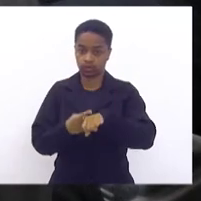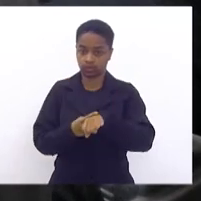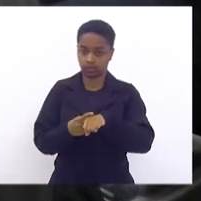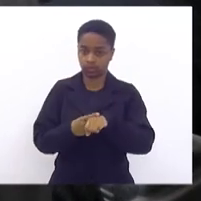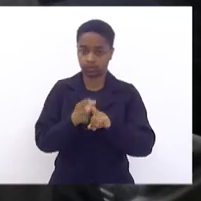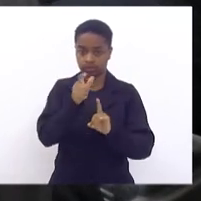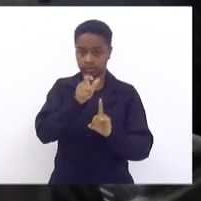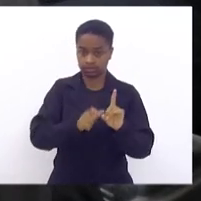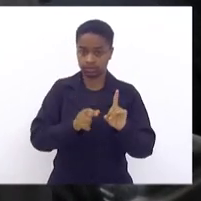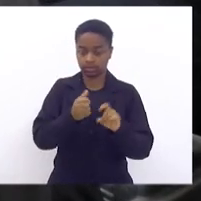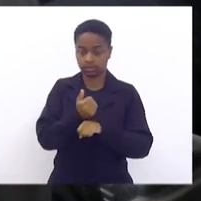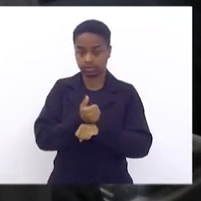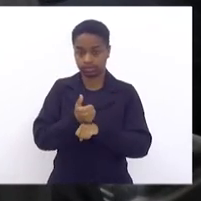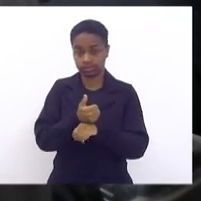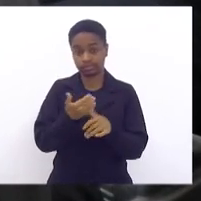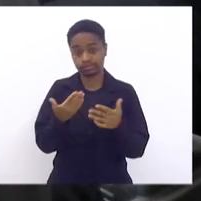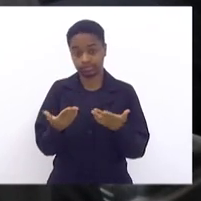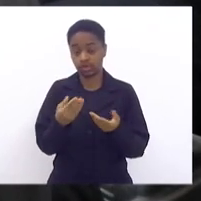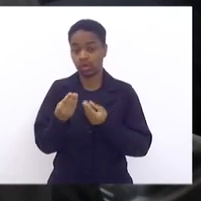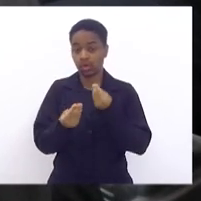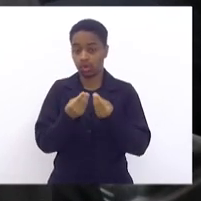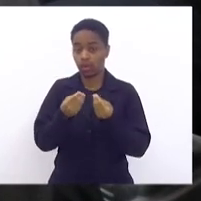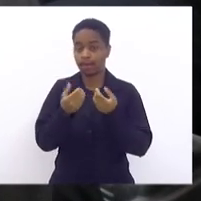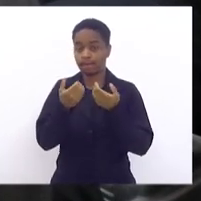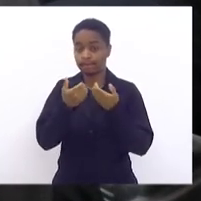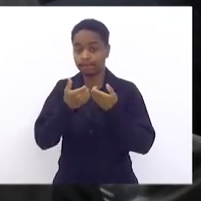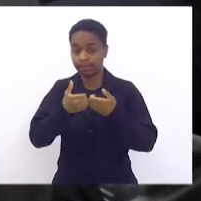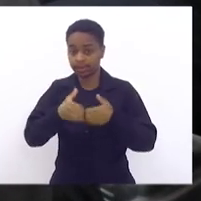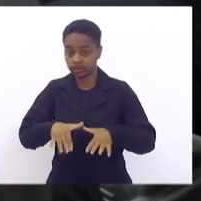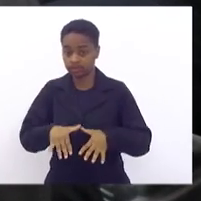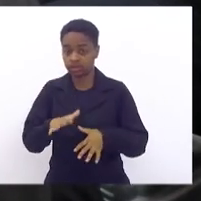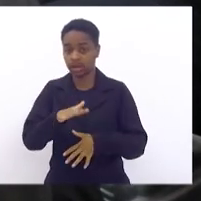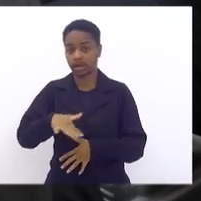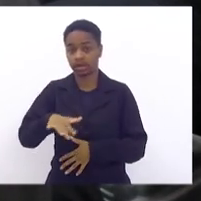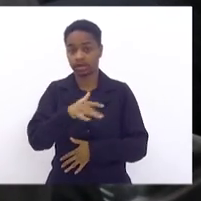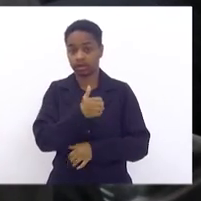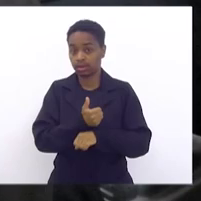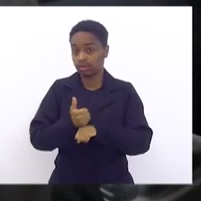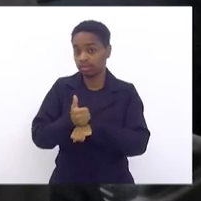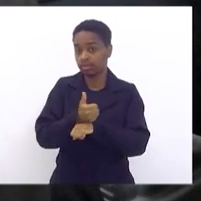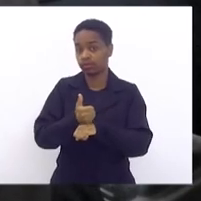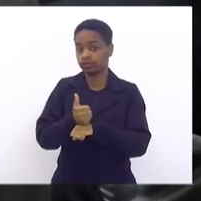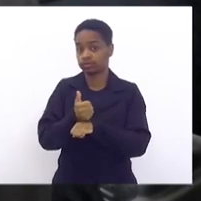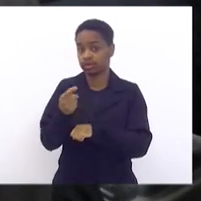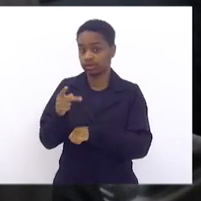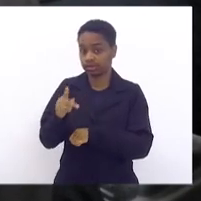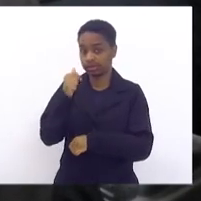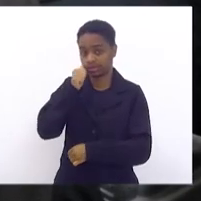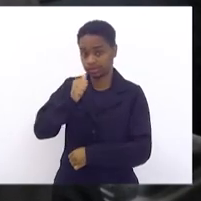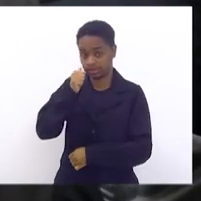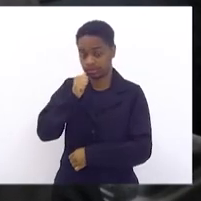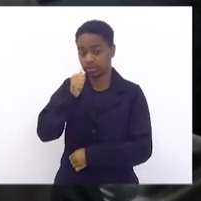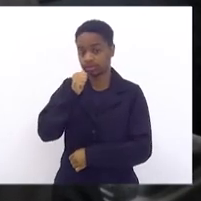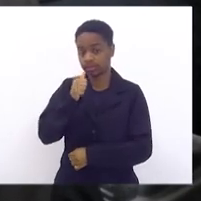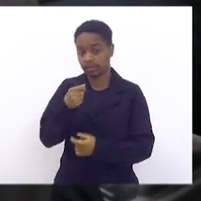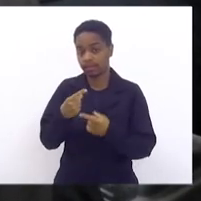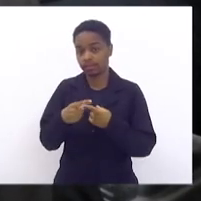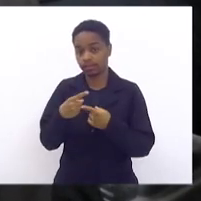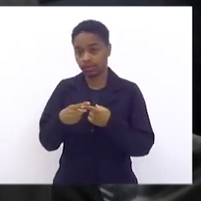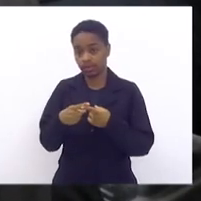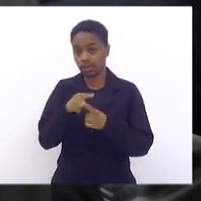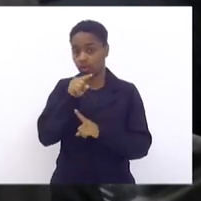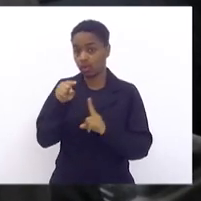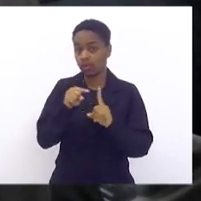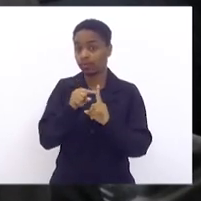dessa profissional, e o impacto que isso teve, tanto no âmbito profissional dessa mulher, porque a